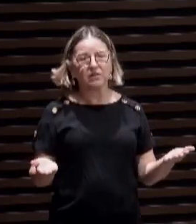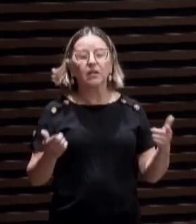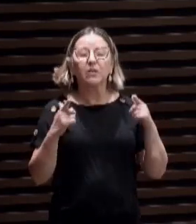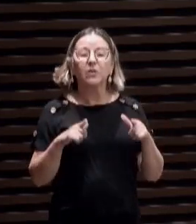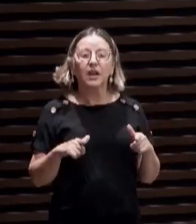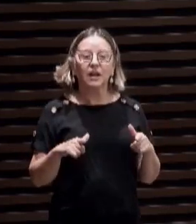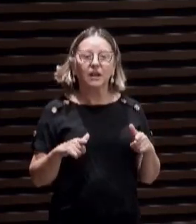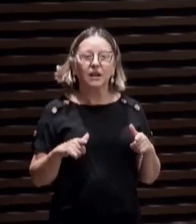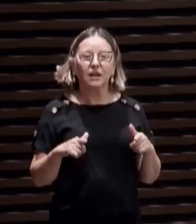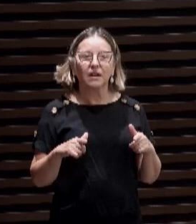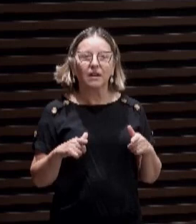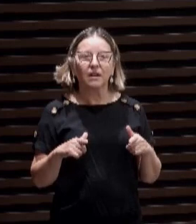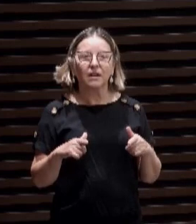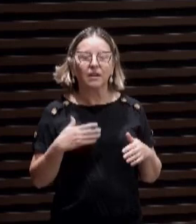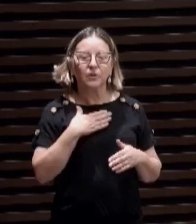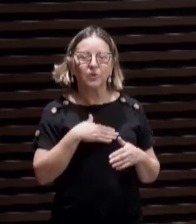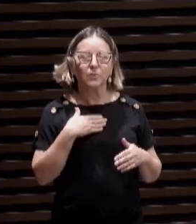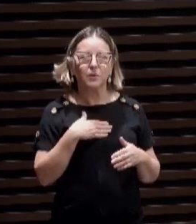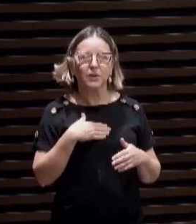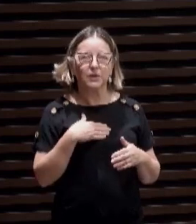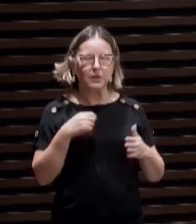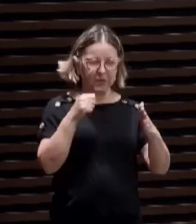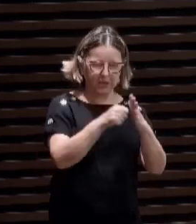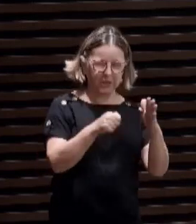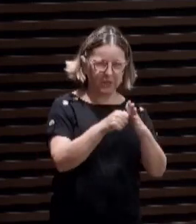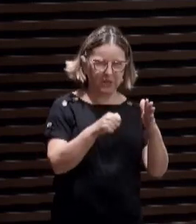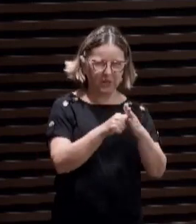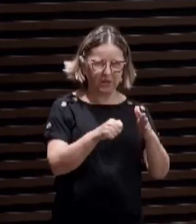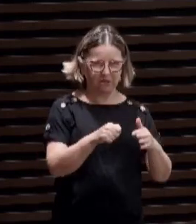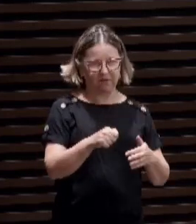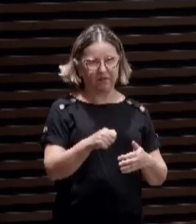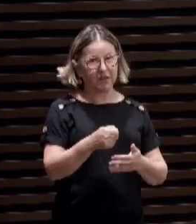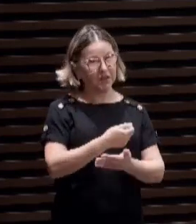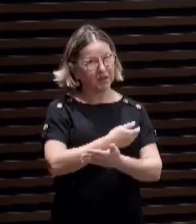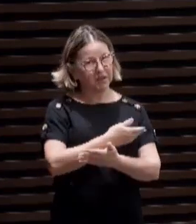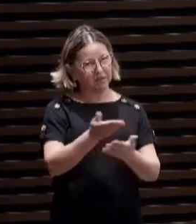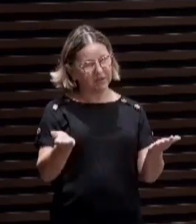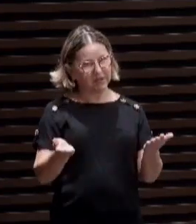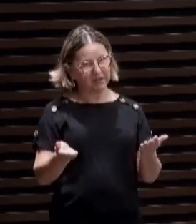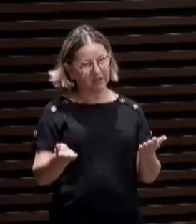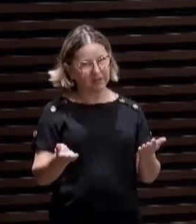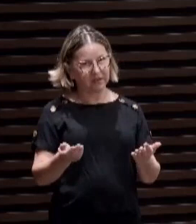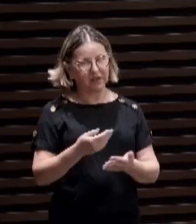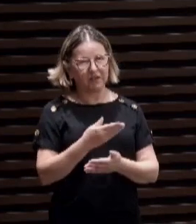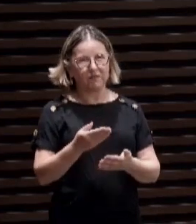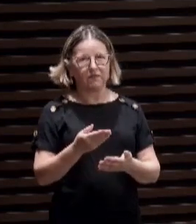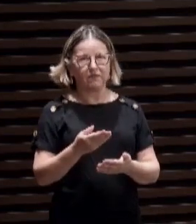dos prazeres que militam na vossa carne? Cobiçais e nada